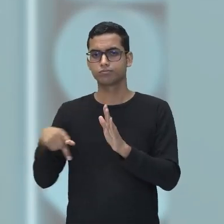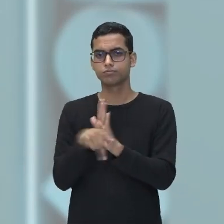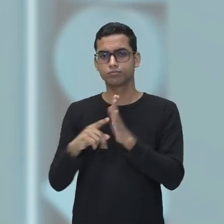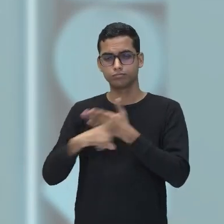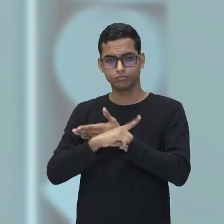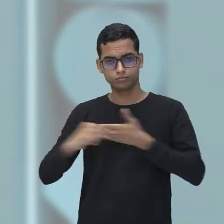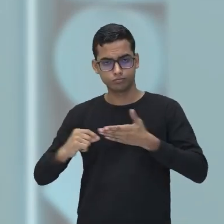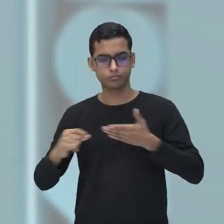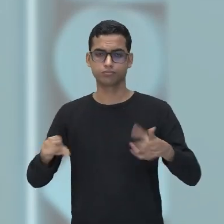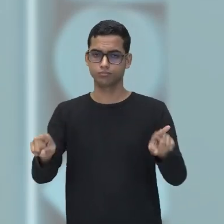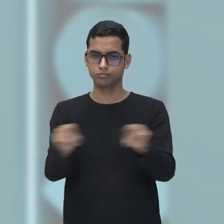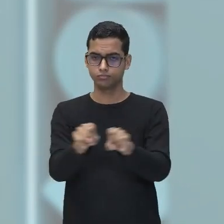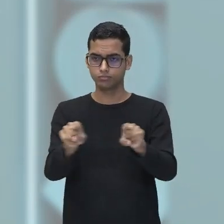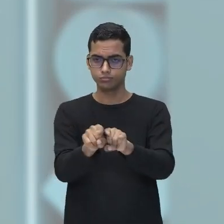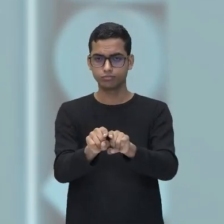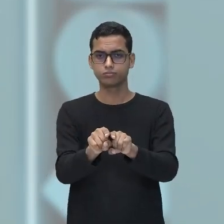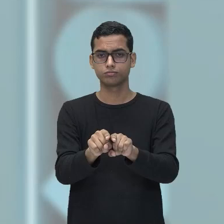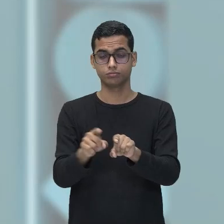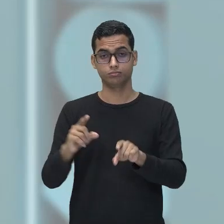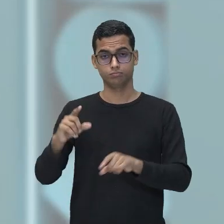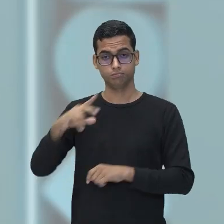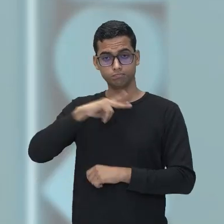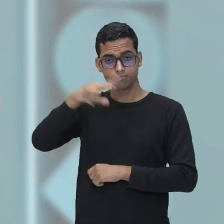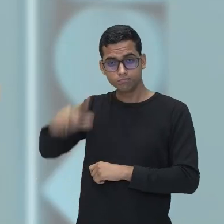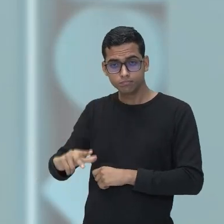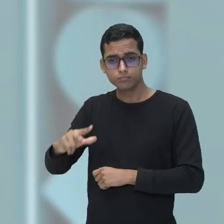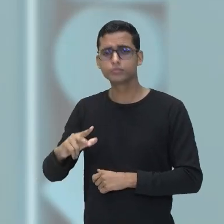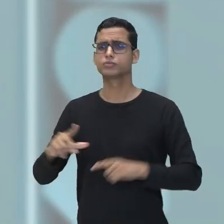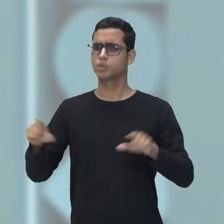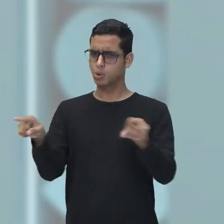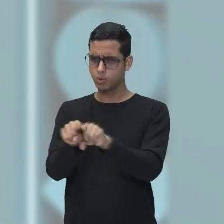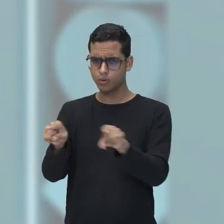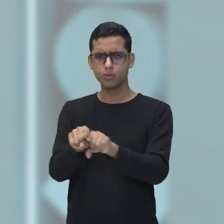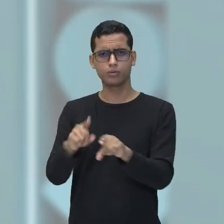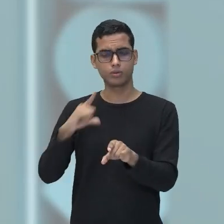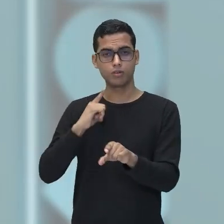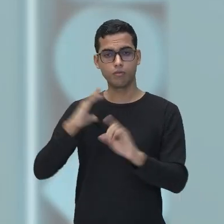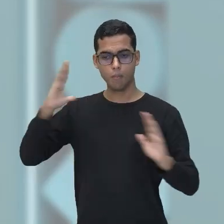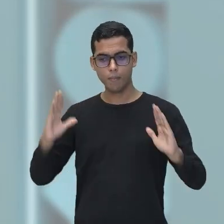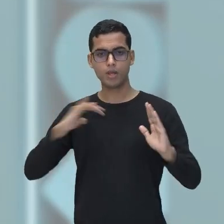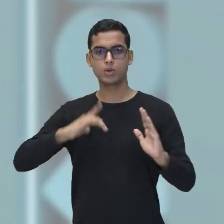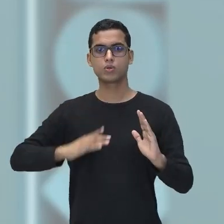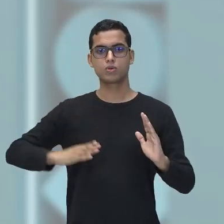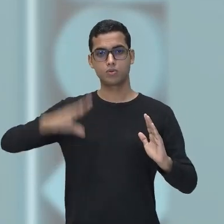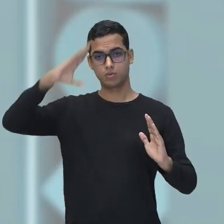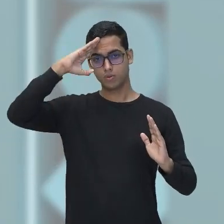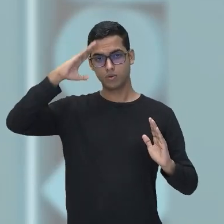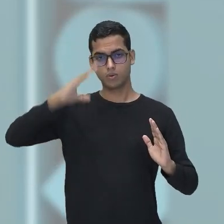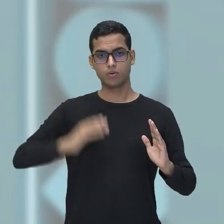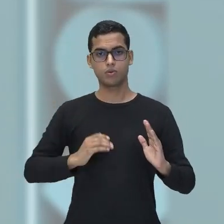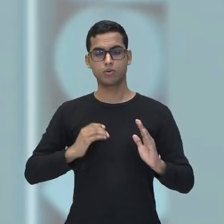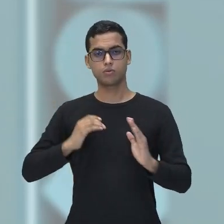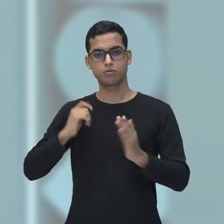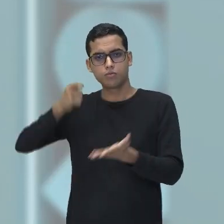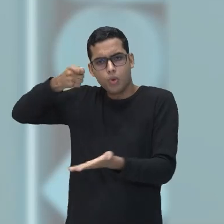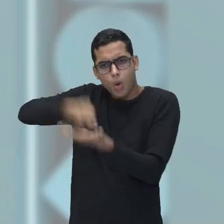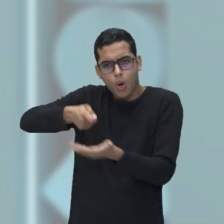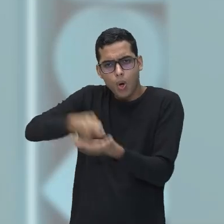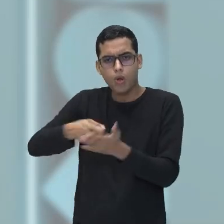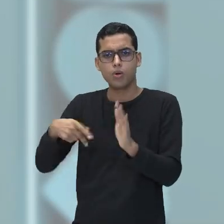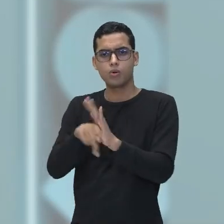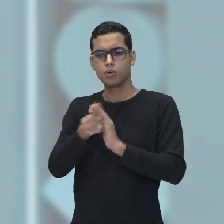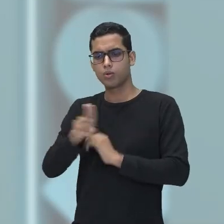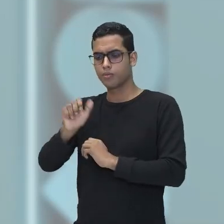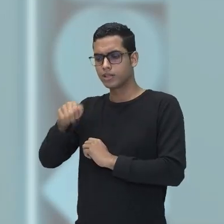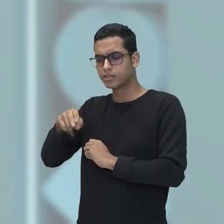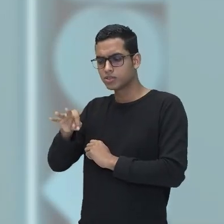de então, tá bom? Portugal também passou por uma ditadura, a ditadura de Antônio Salazar, que ficou